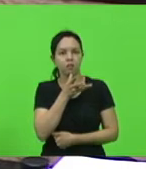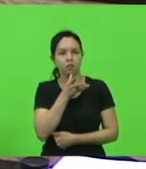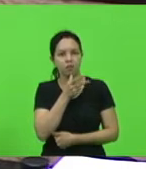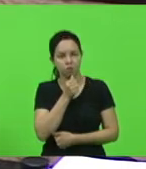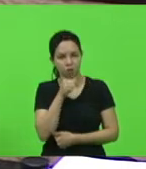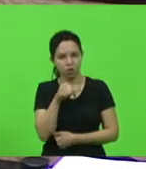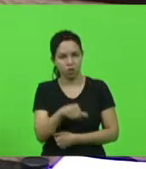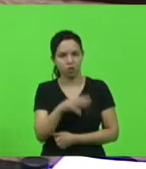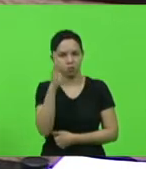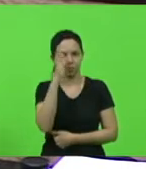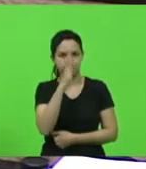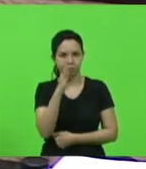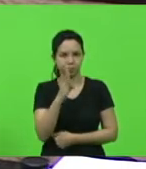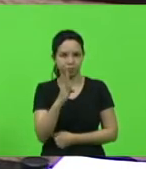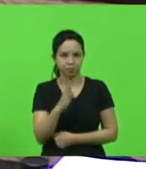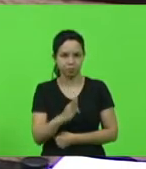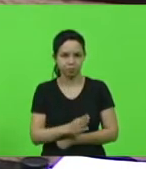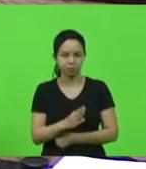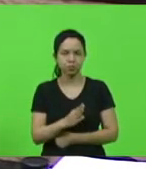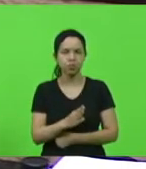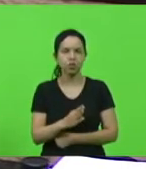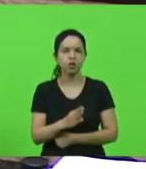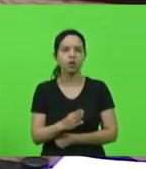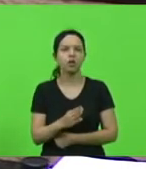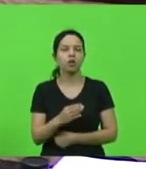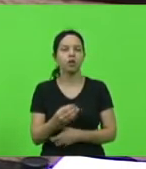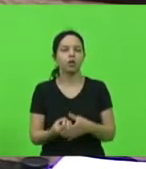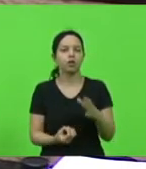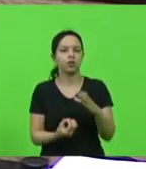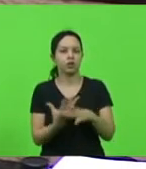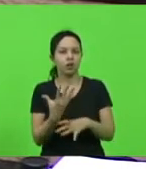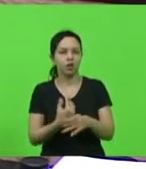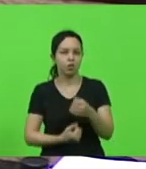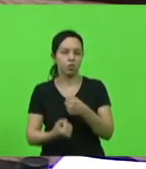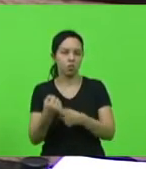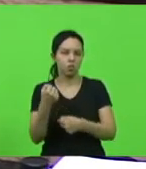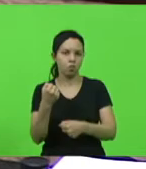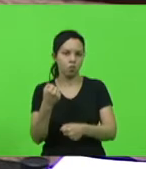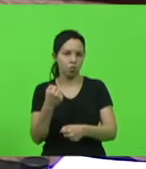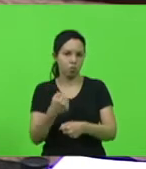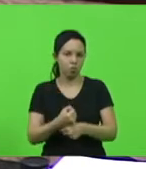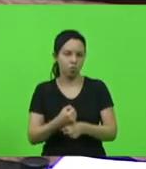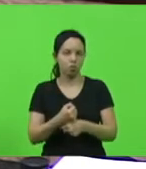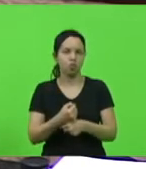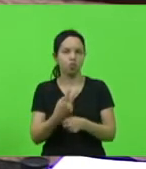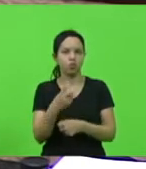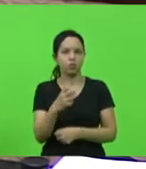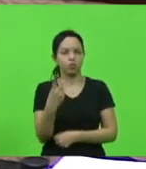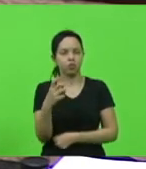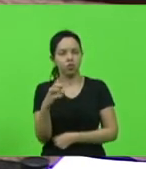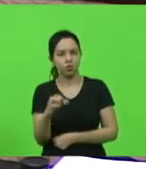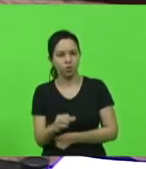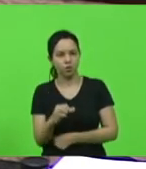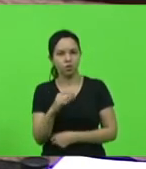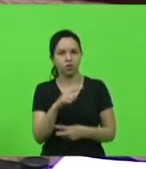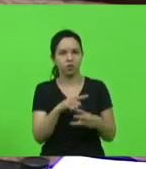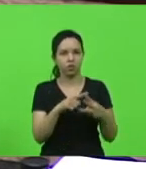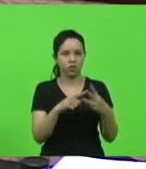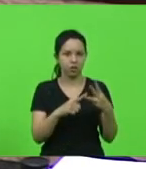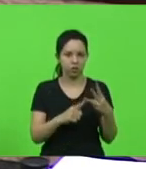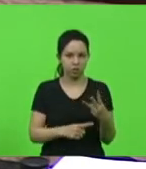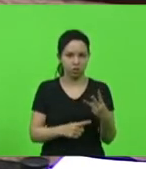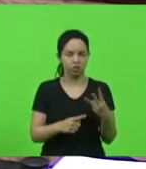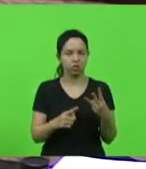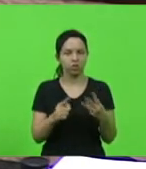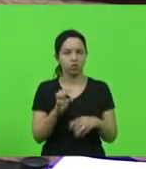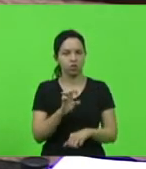modelo foi instituído pela Câmara dos Deputados, em 2009, 13 estados constituíram as suas procuradorias. Somos hoje